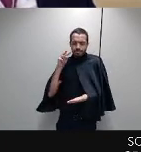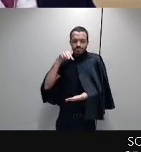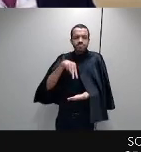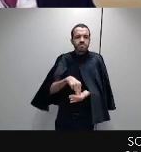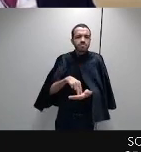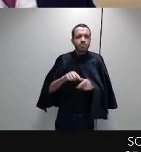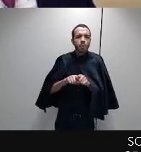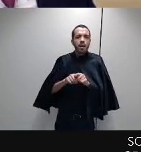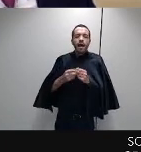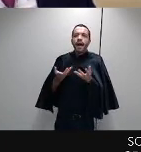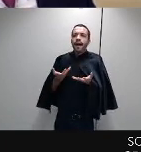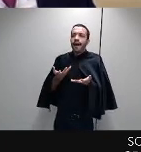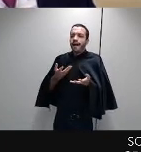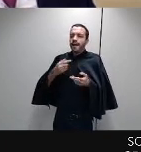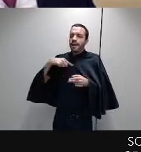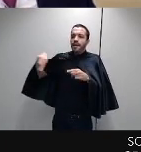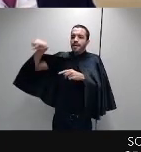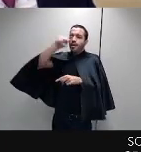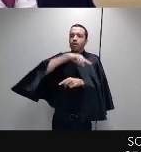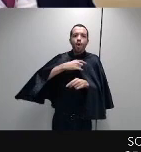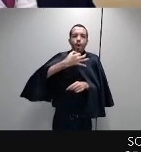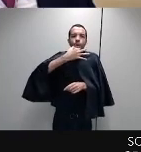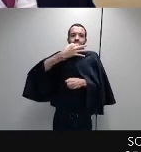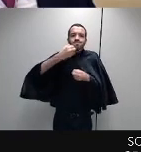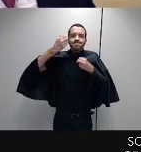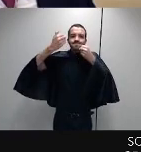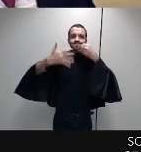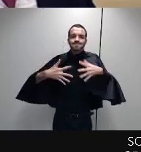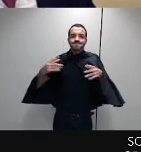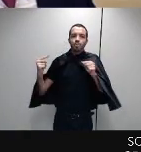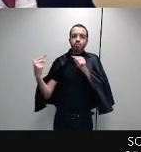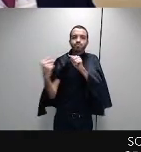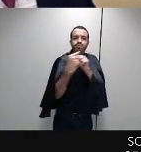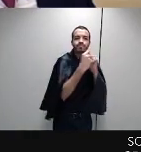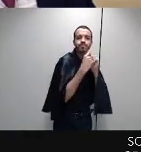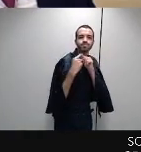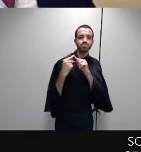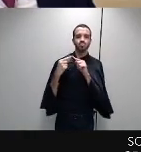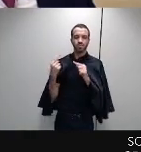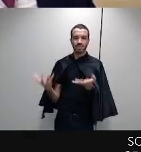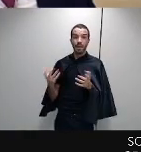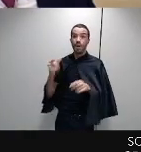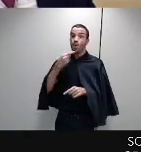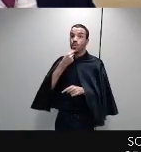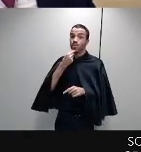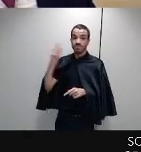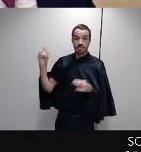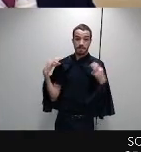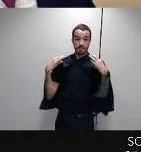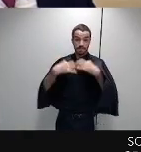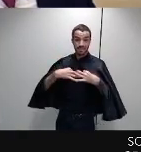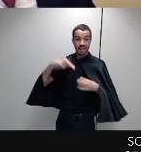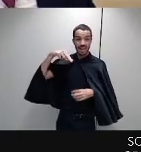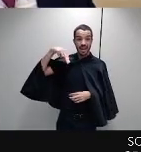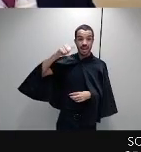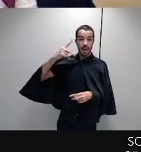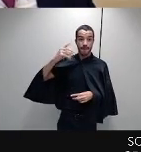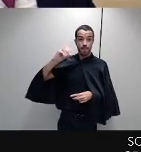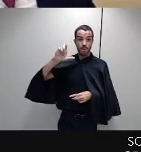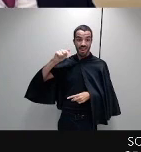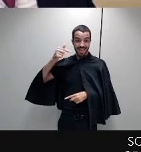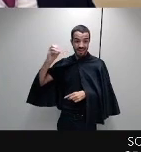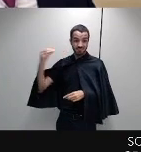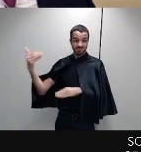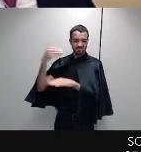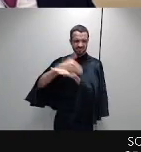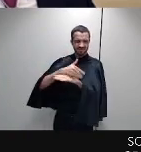específico Pelo menos eu penso que o ministro Napoleão está trazendo esse caso é pela vez primeira então é por isso que eu quis traçar essa moldura